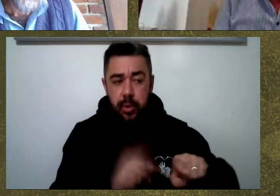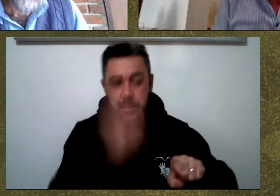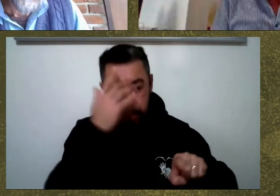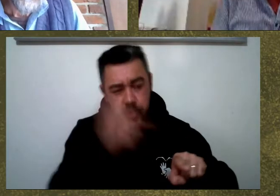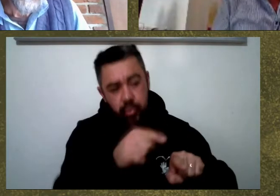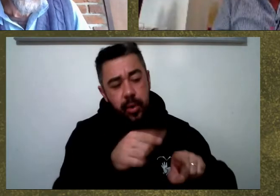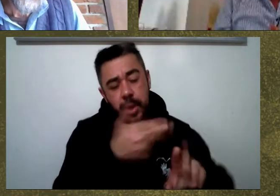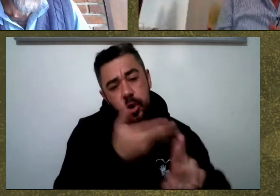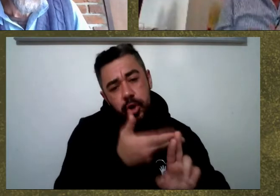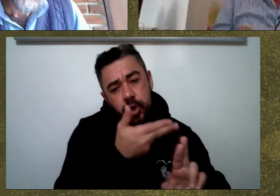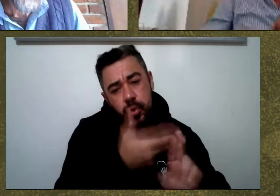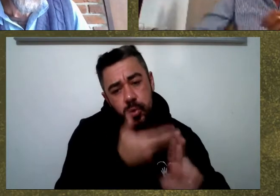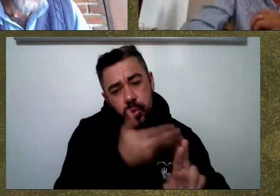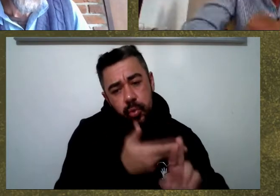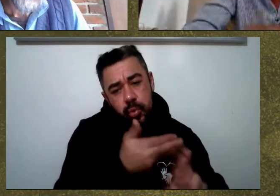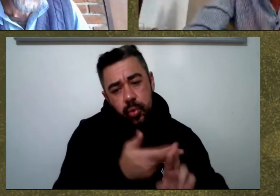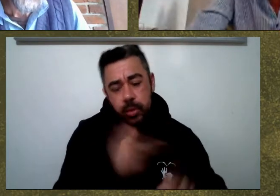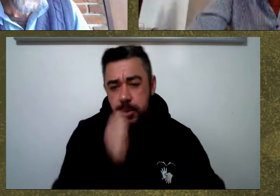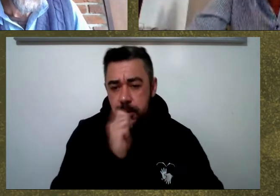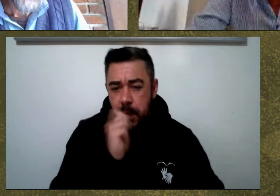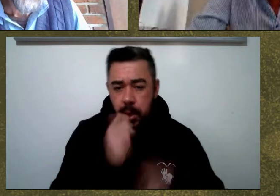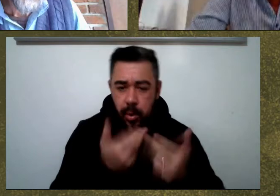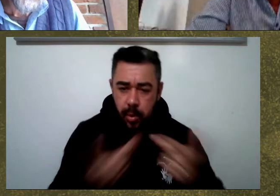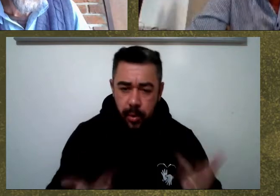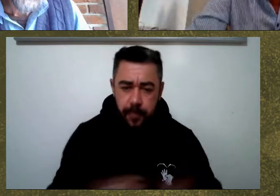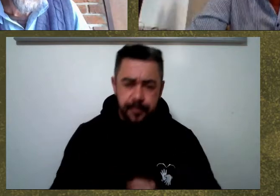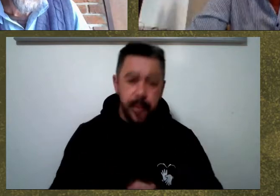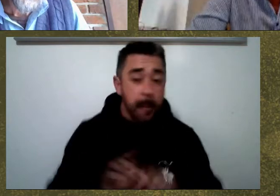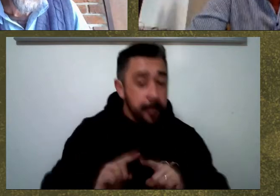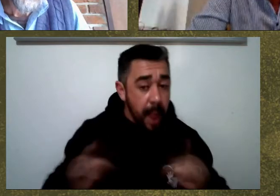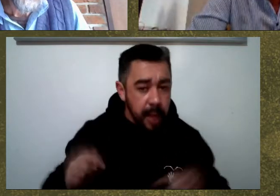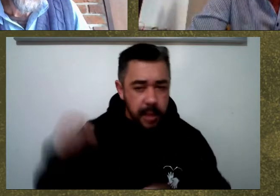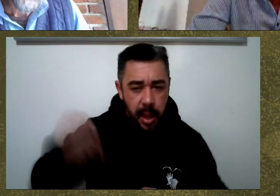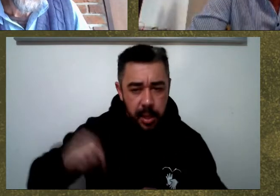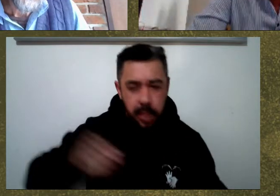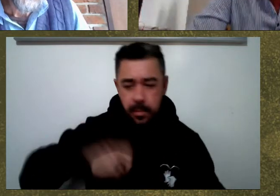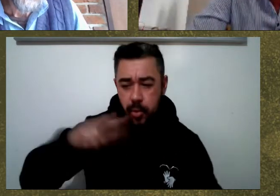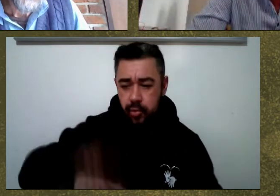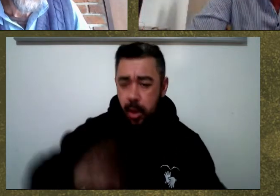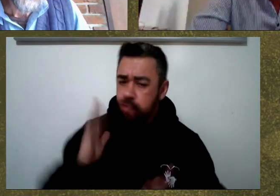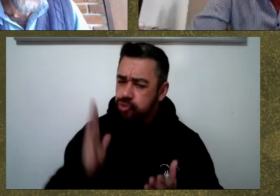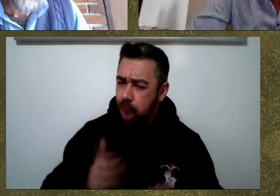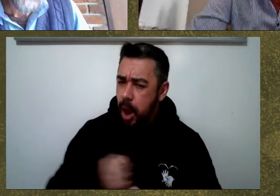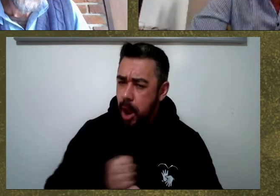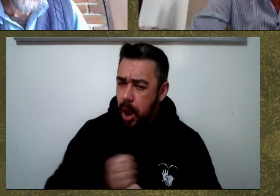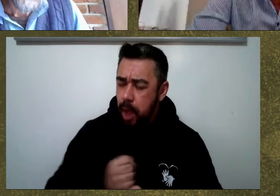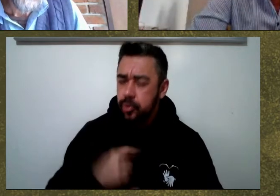o lema que nós em Portugal adotámos há já muitos anos é assim,